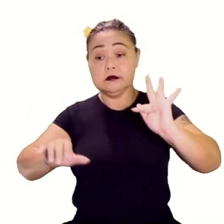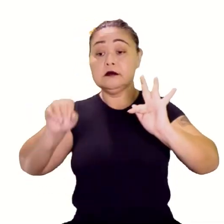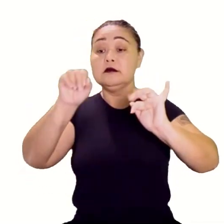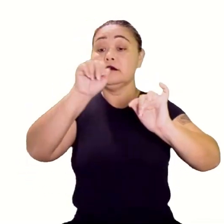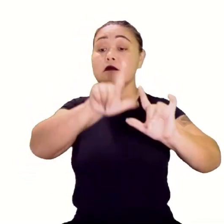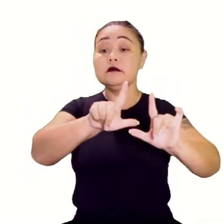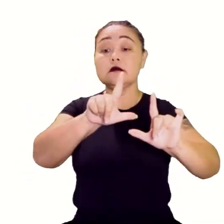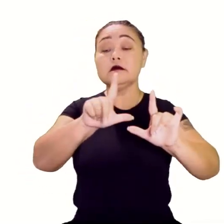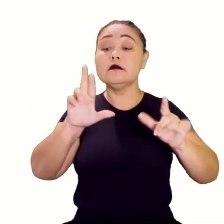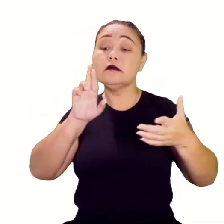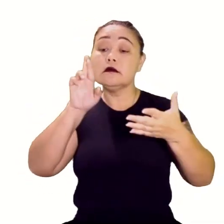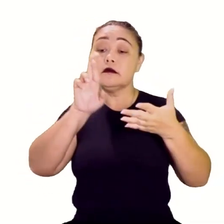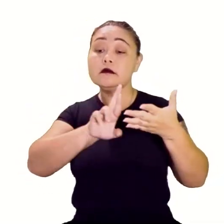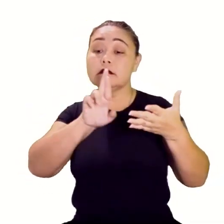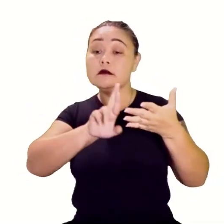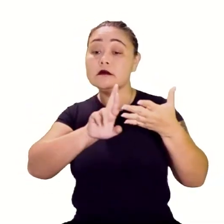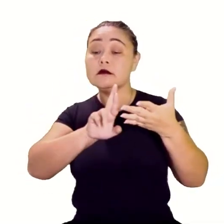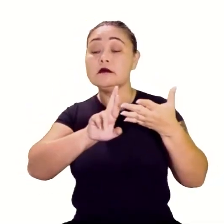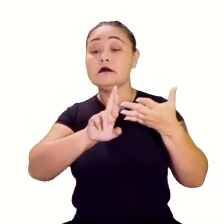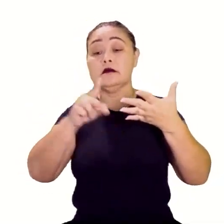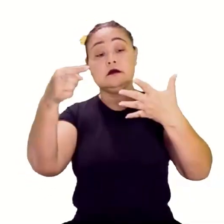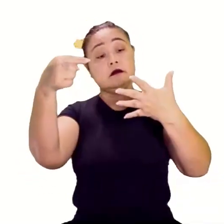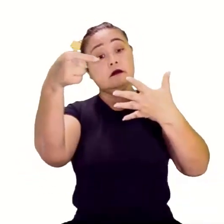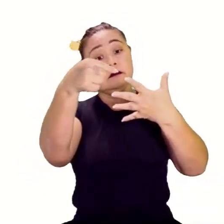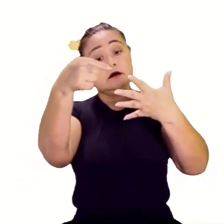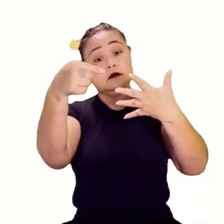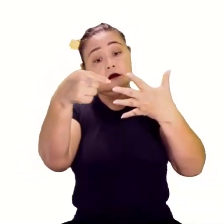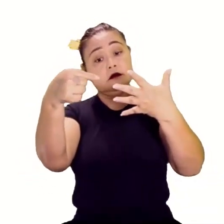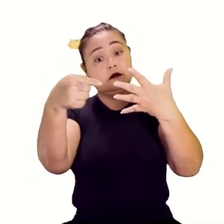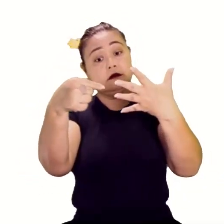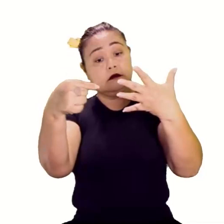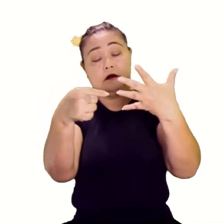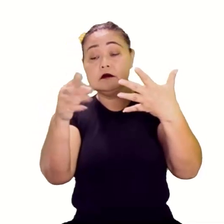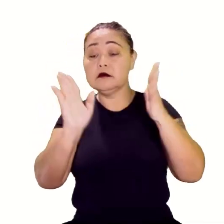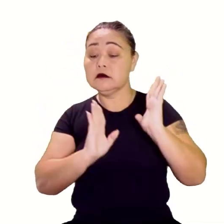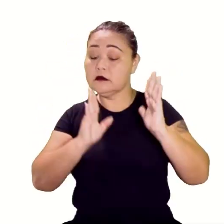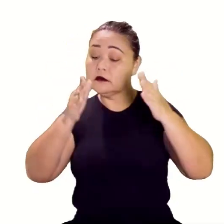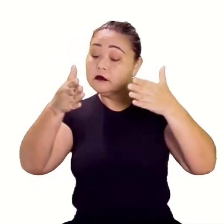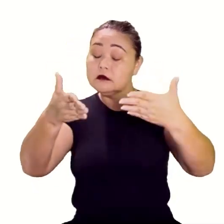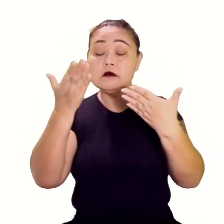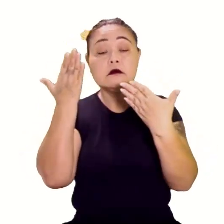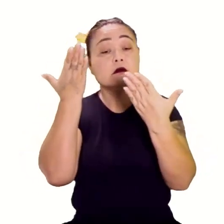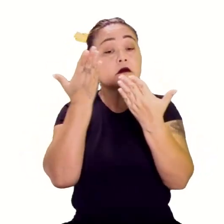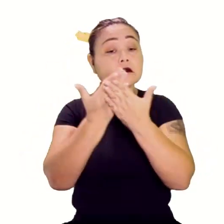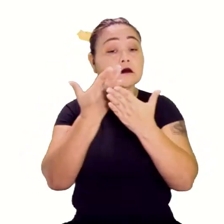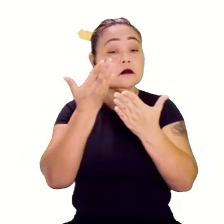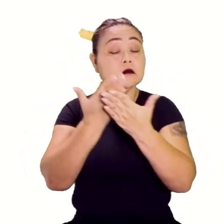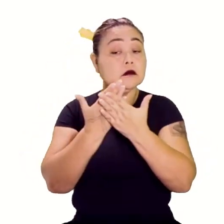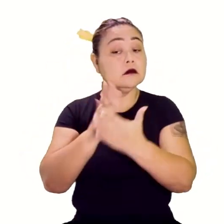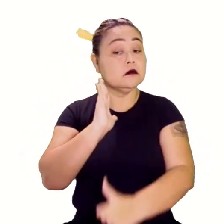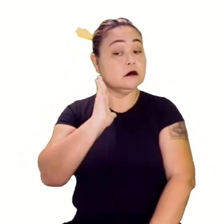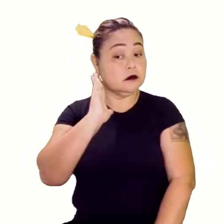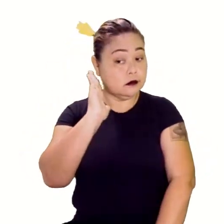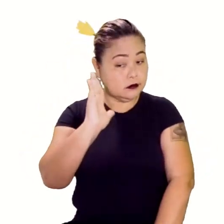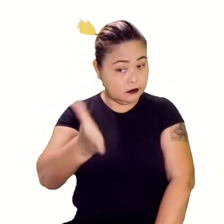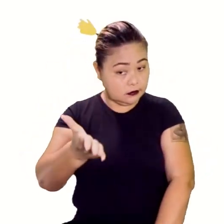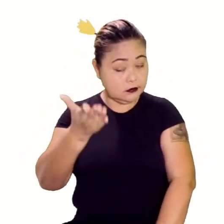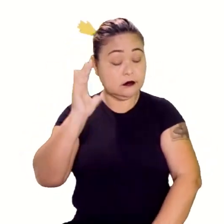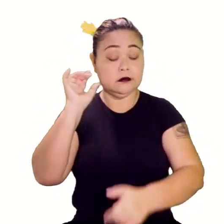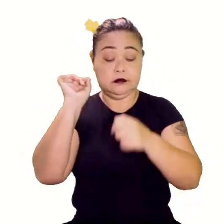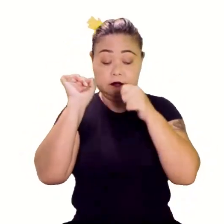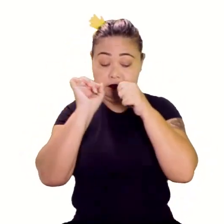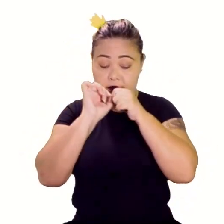envolvem em sua resolução propriedades destinadas ao estudo dos logs, né? A coisa que a gente já fez